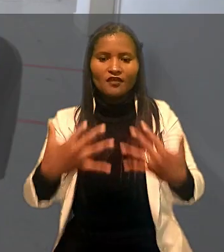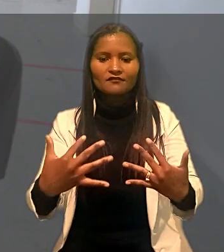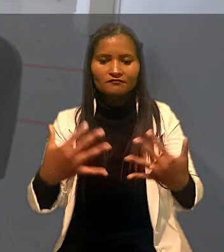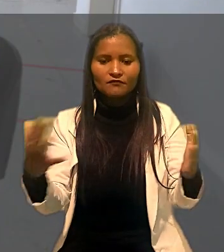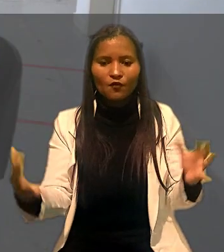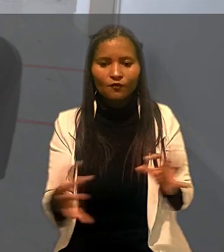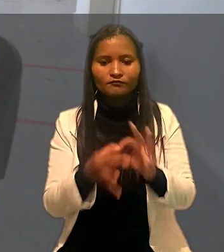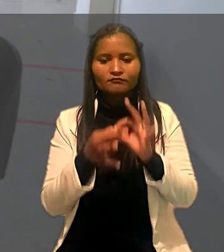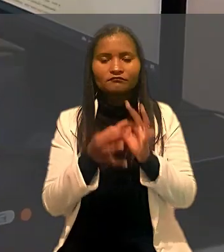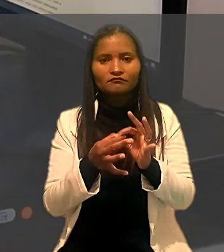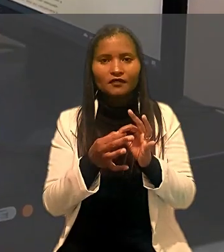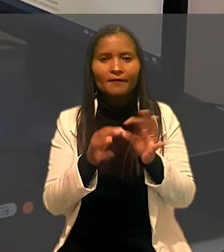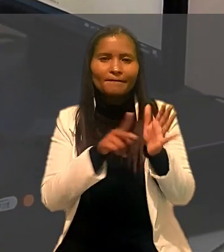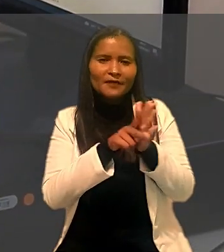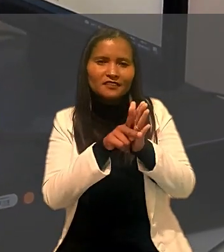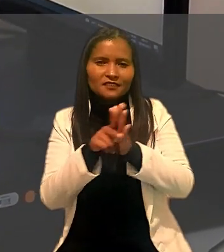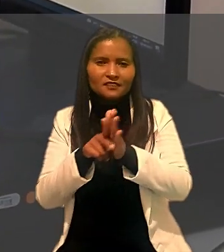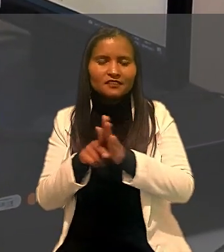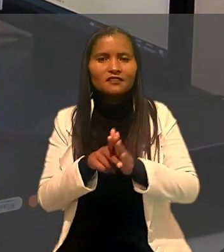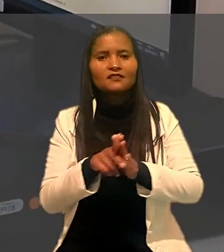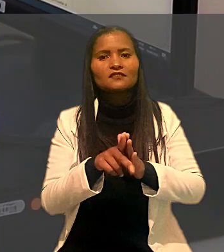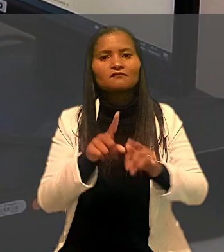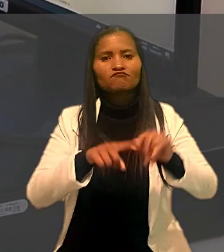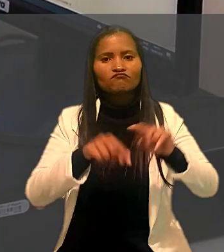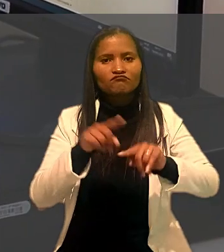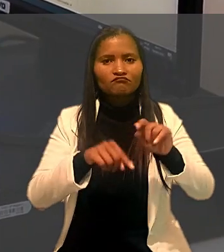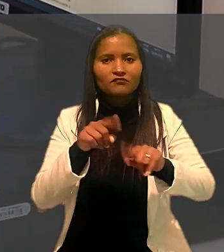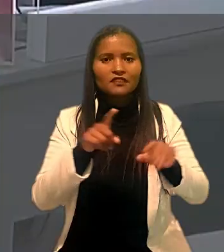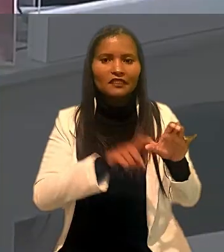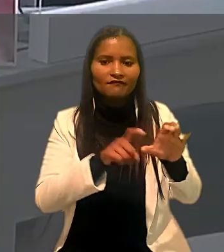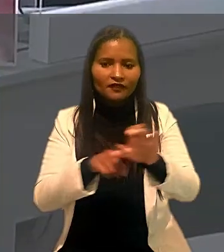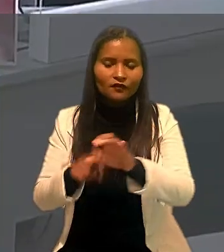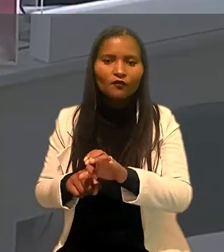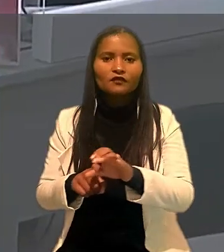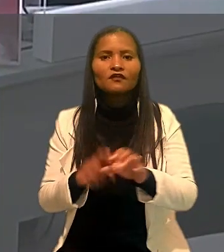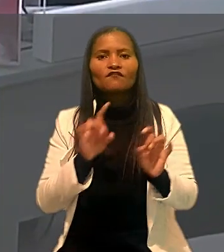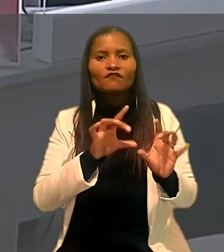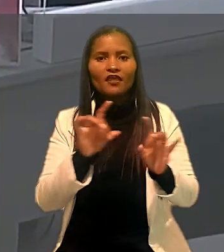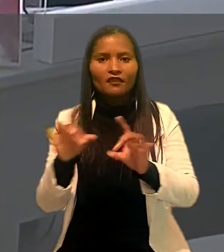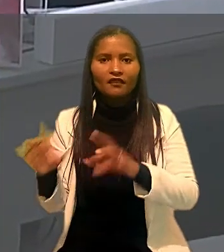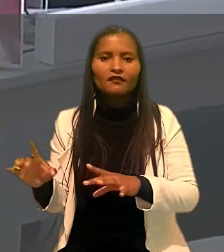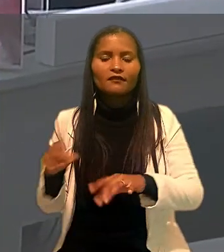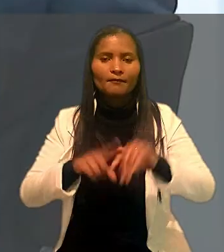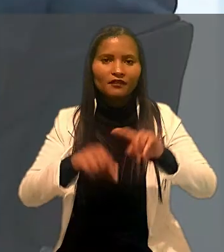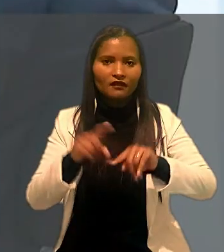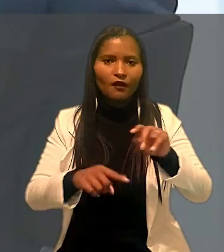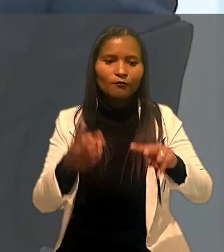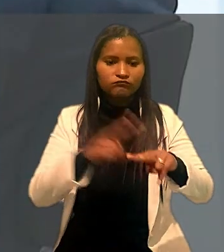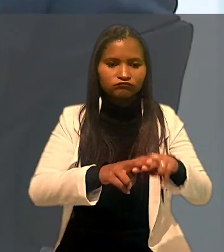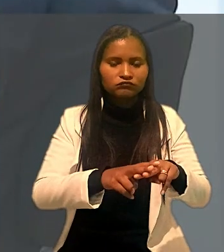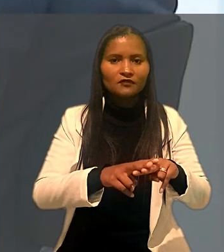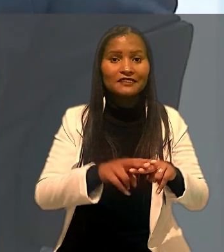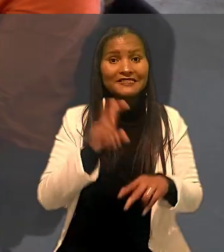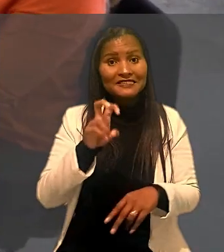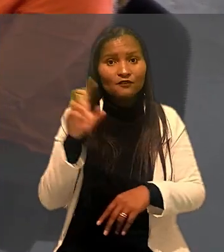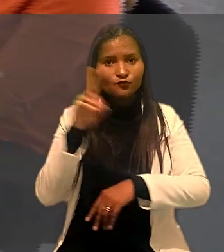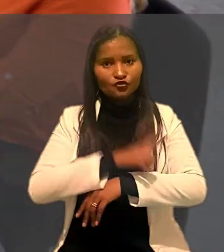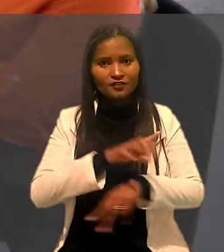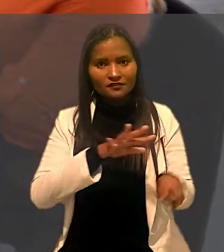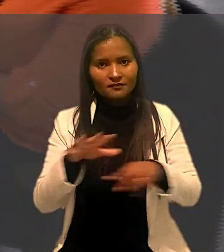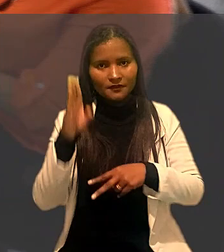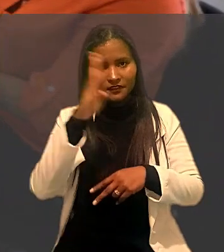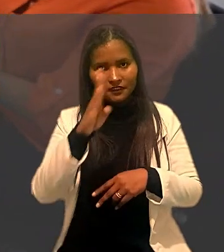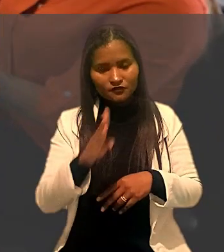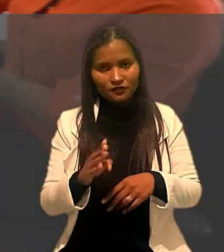Audiências de conciliação, pesquisa do patrimônio de devedores, venda de bens penhorados. Em 5 dias, a